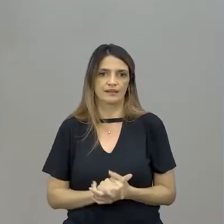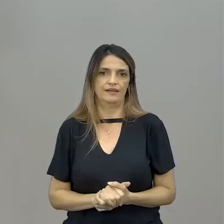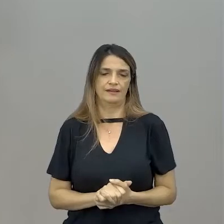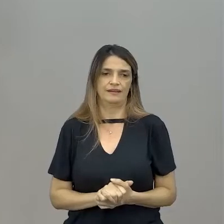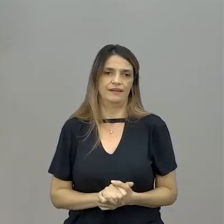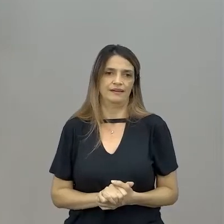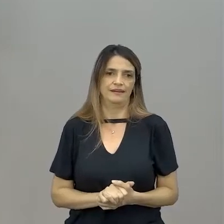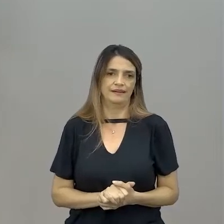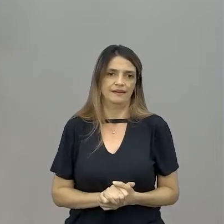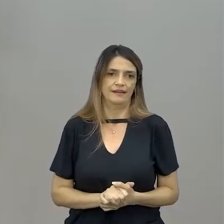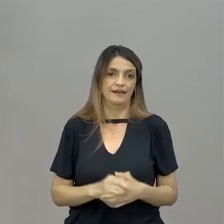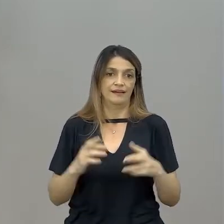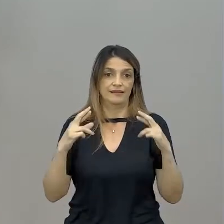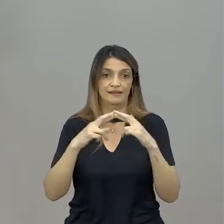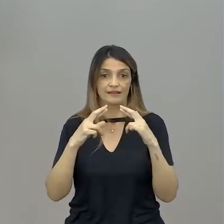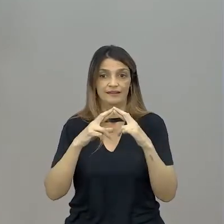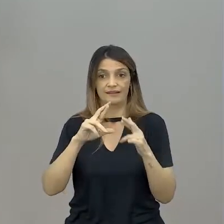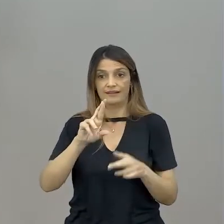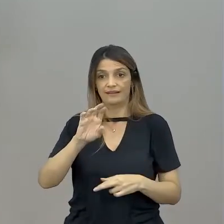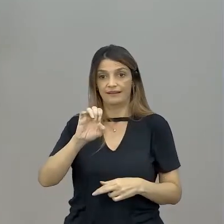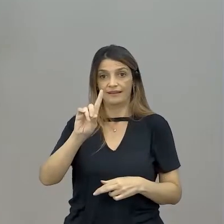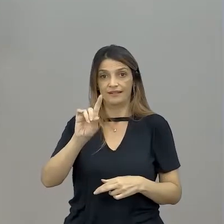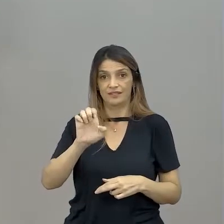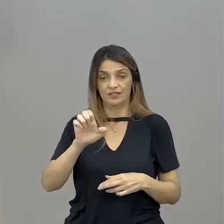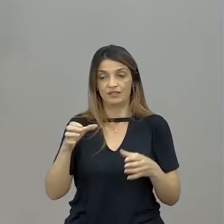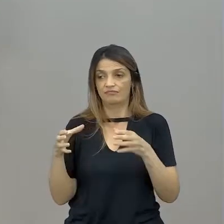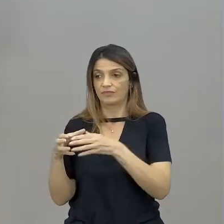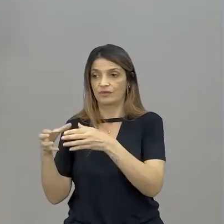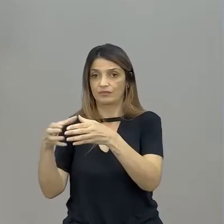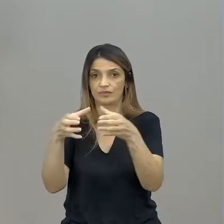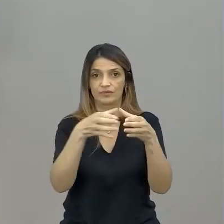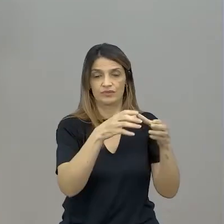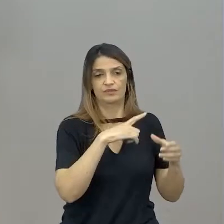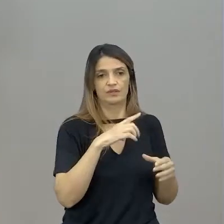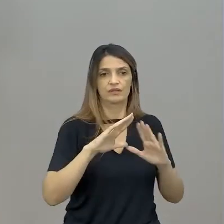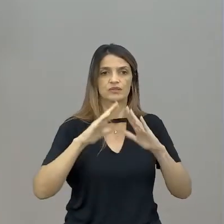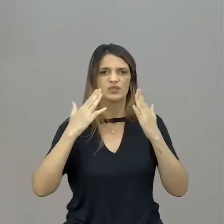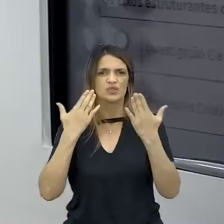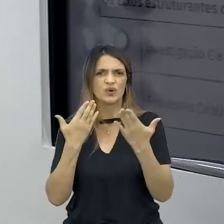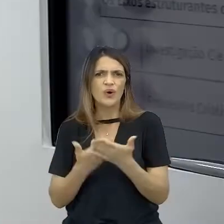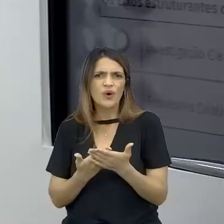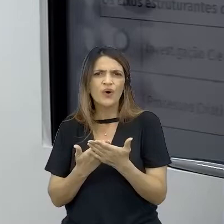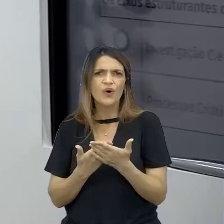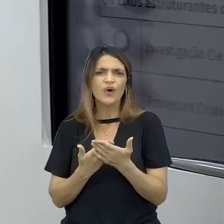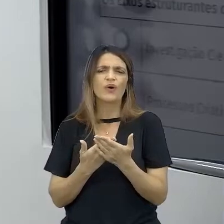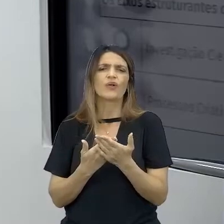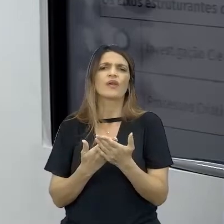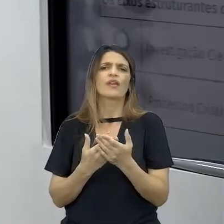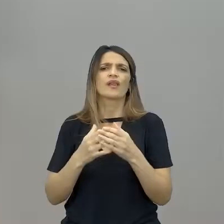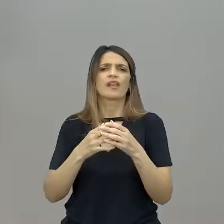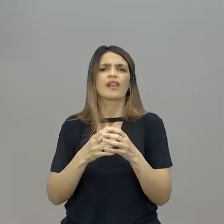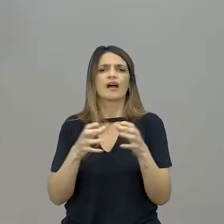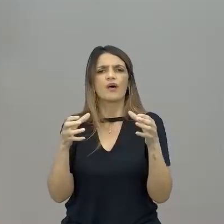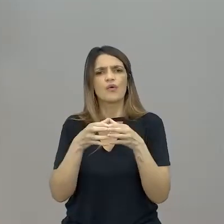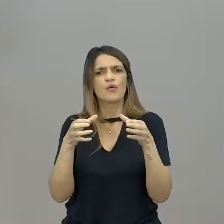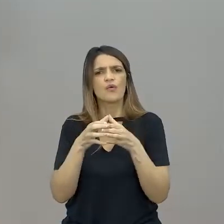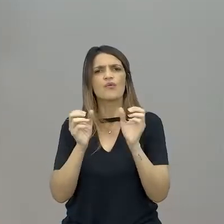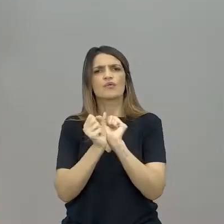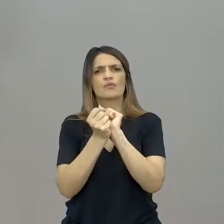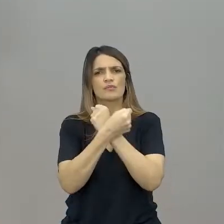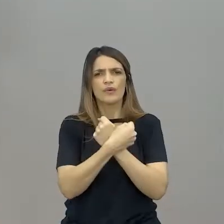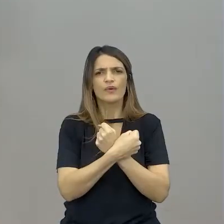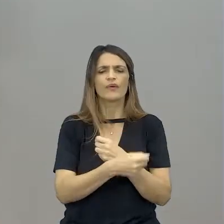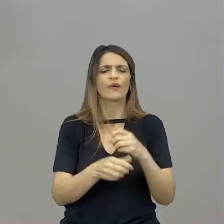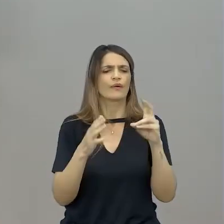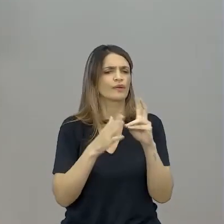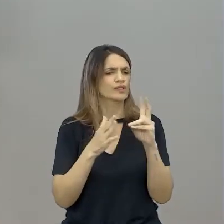córrego, mas nós temos na rede aí comunidades ribeirinhas, nós temos escolas quilombolas, escolas indígenas,